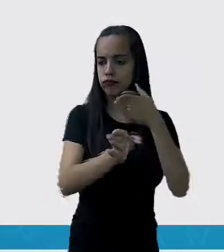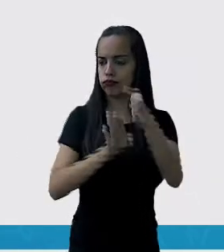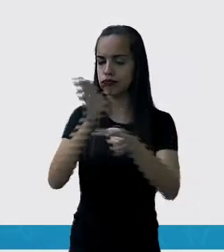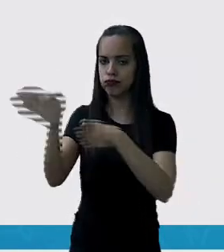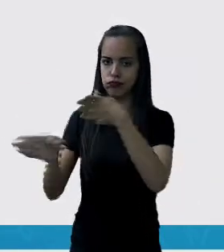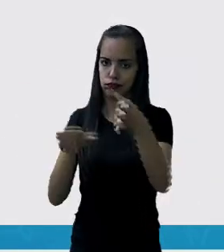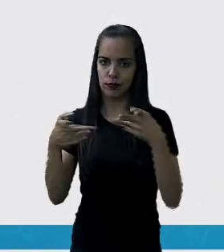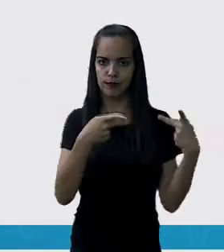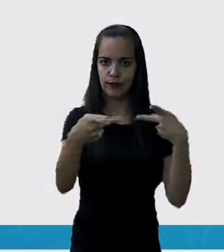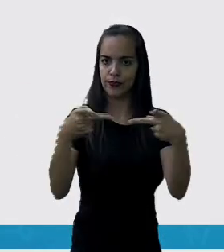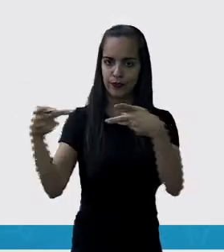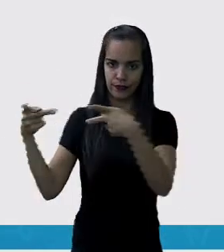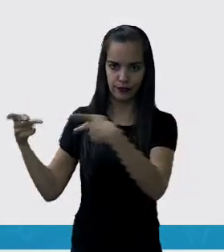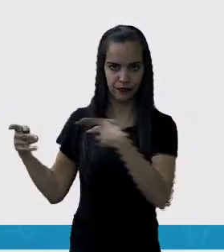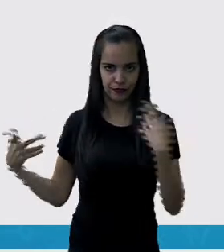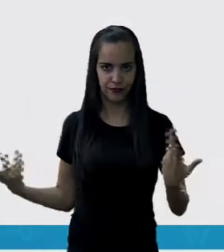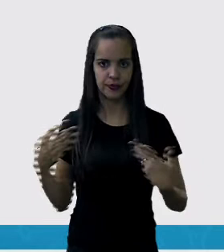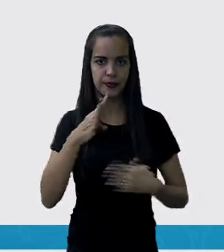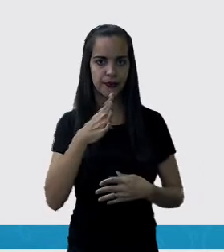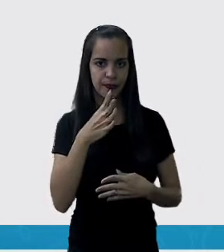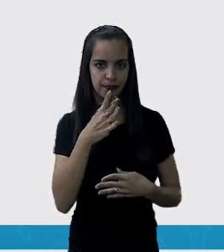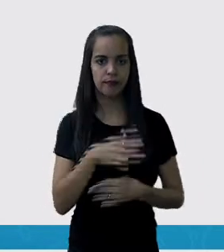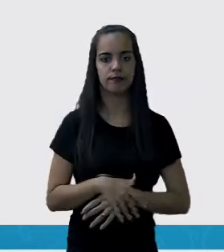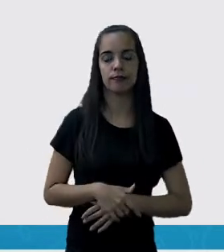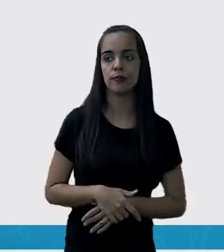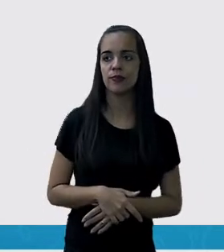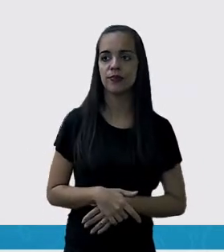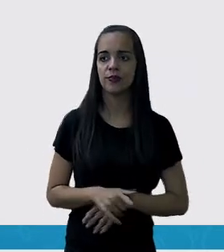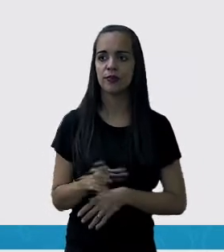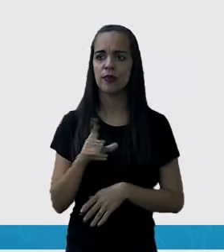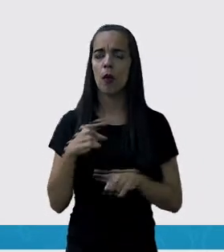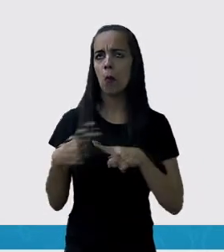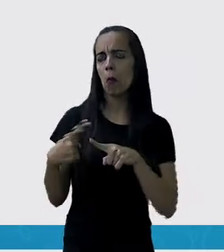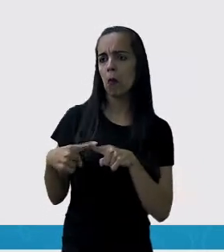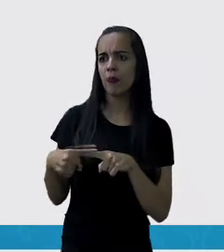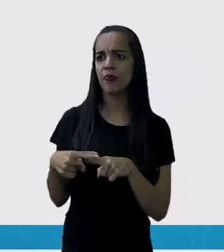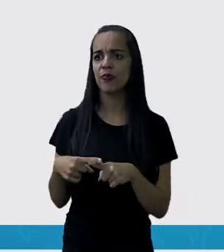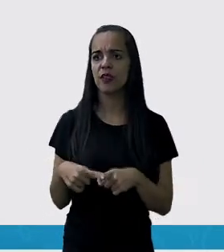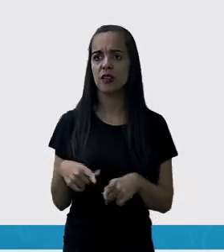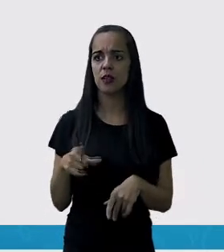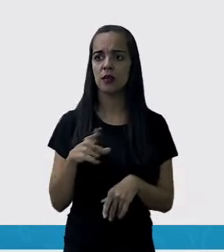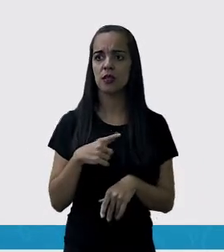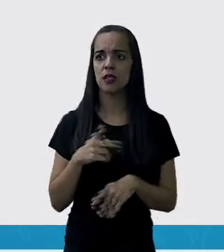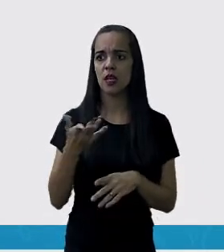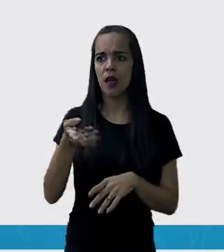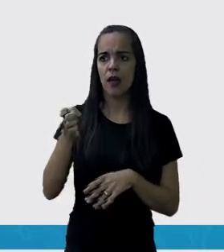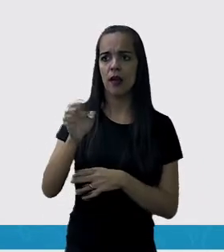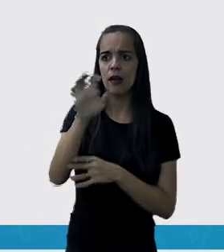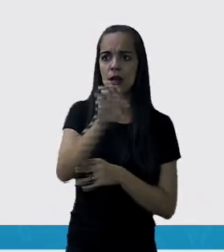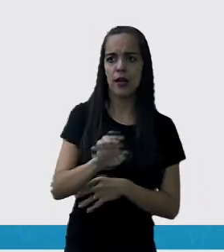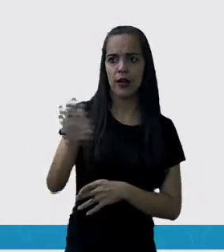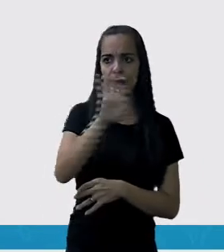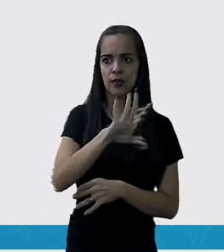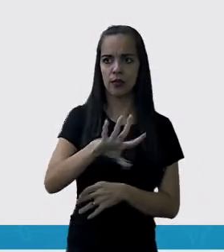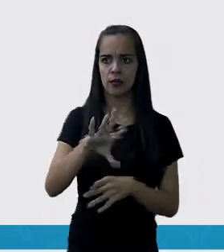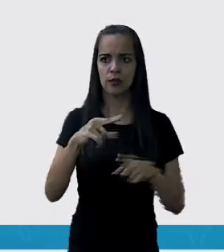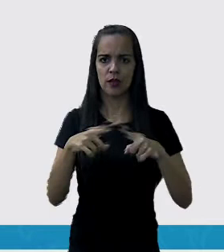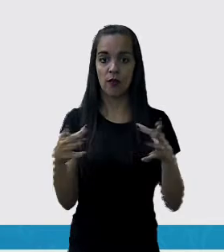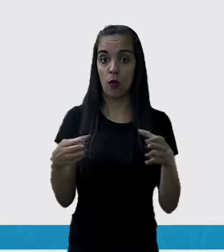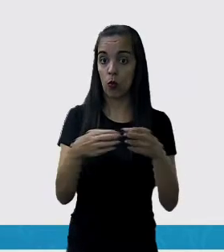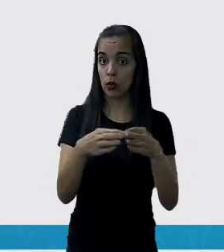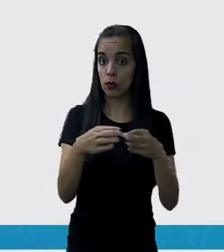membros. Não era entre toda a Europa, até porque não era toda a Europa que estava nesse